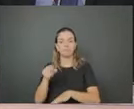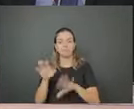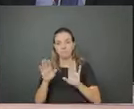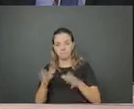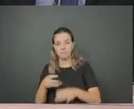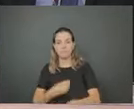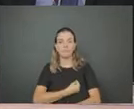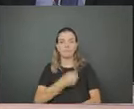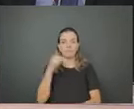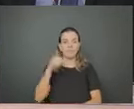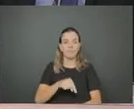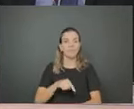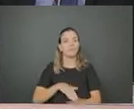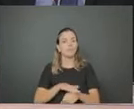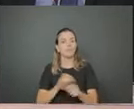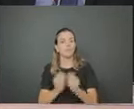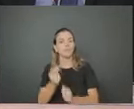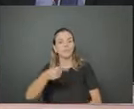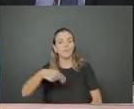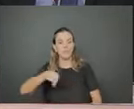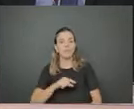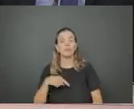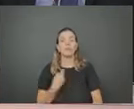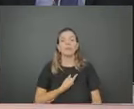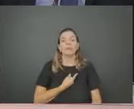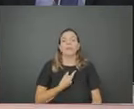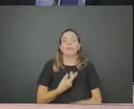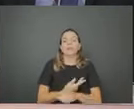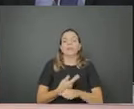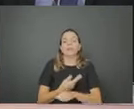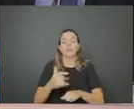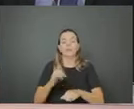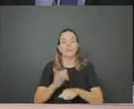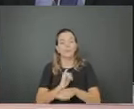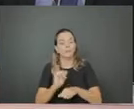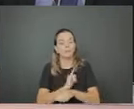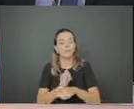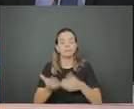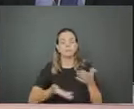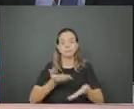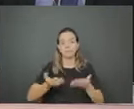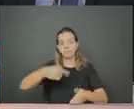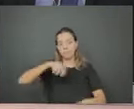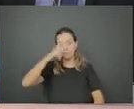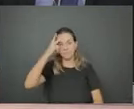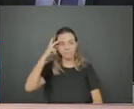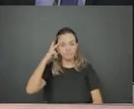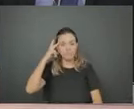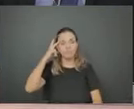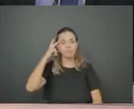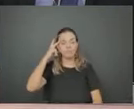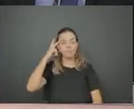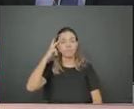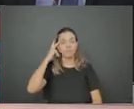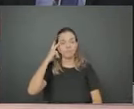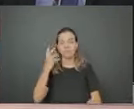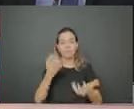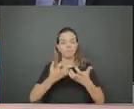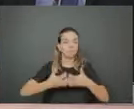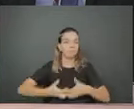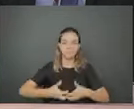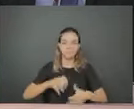né, alternativas do tratamento dessas pessoas. Né, como eu falei, o encaminhamento só para o termo circunstanciado não funciona. Né, eles não têm nenhum